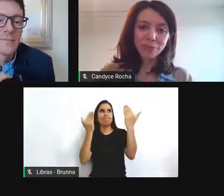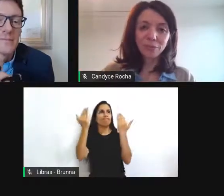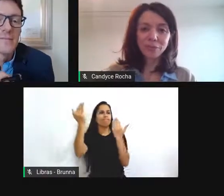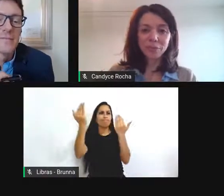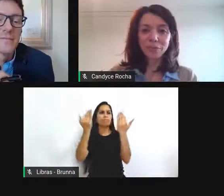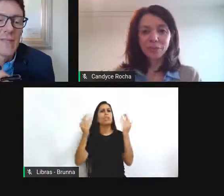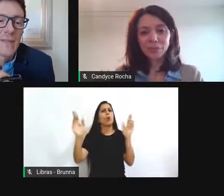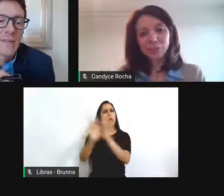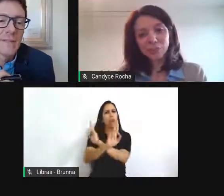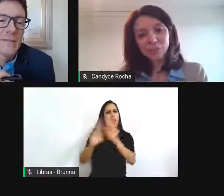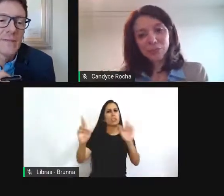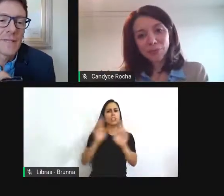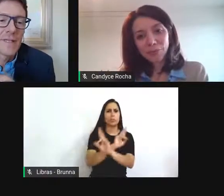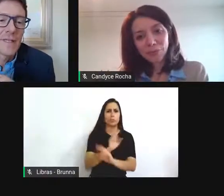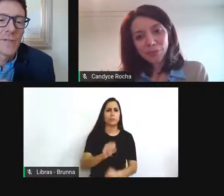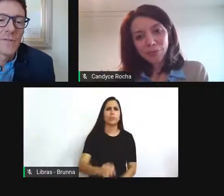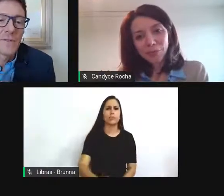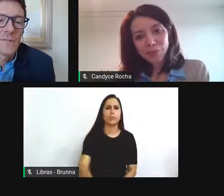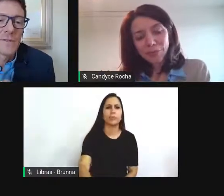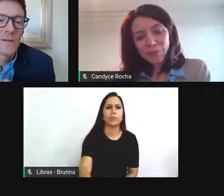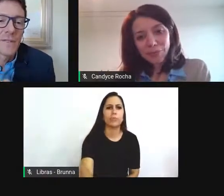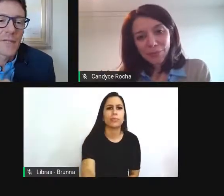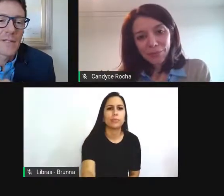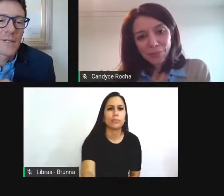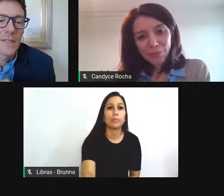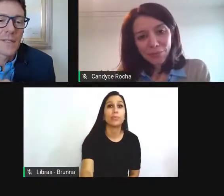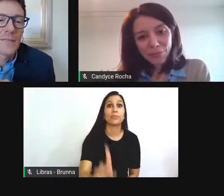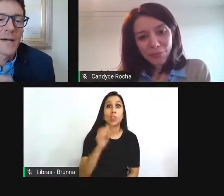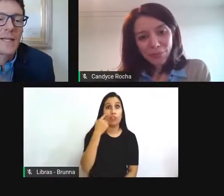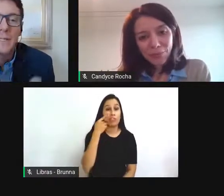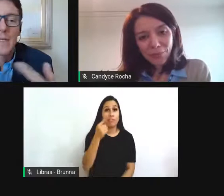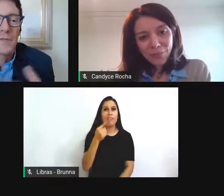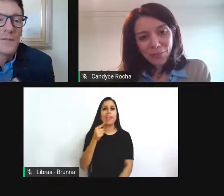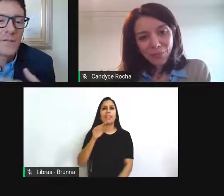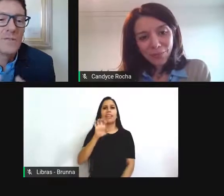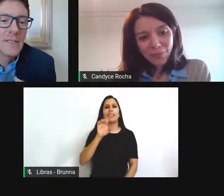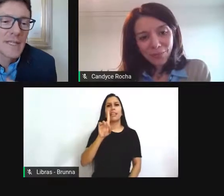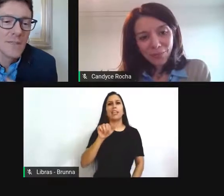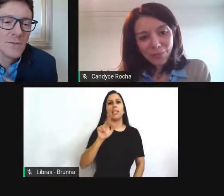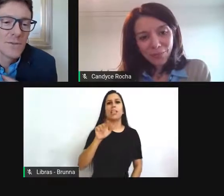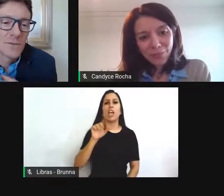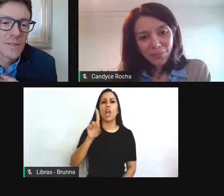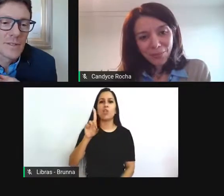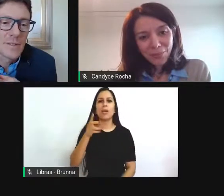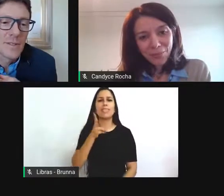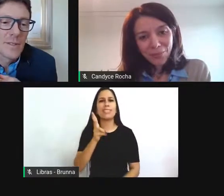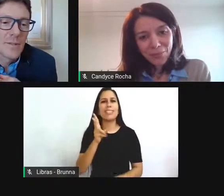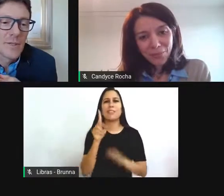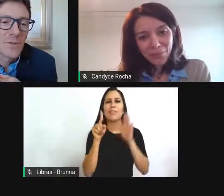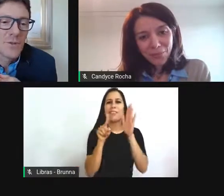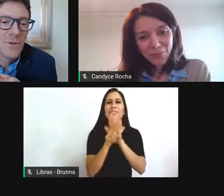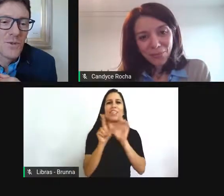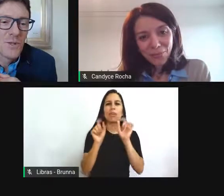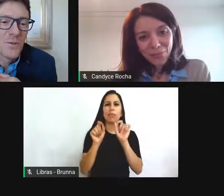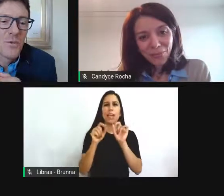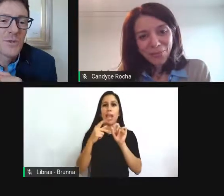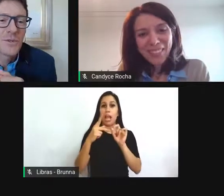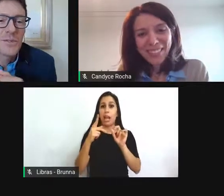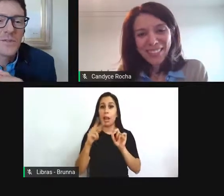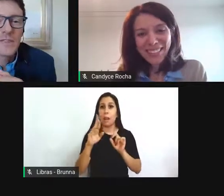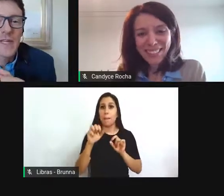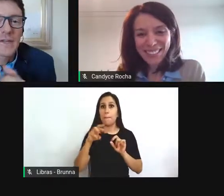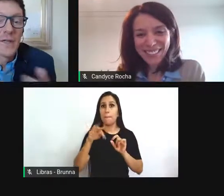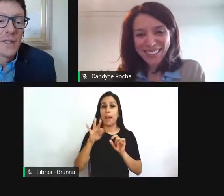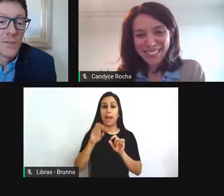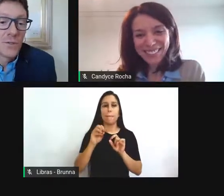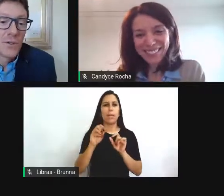nesse sentido. Você vê que a pergunta para o Eduardo mais fácil é que parlamentos não fizeram uso, né? Foram muitos